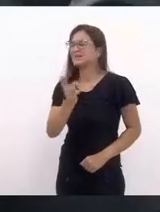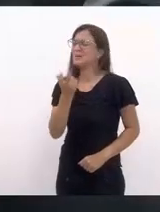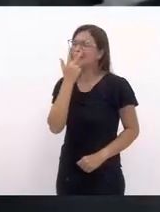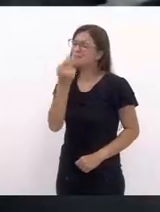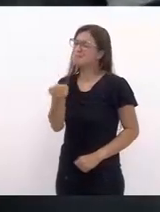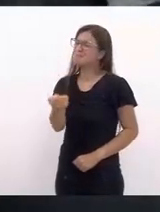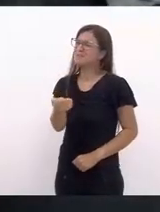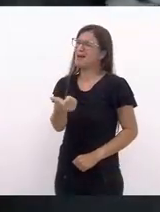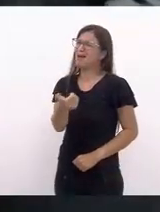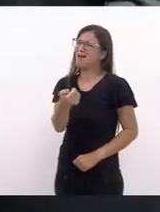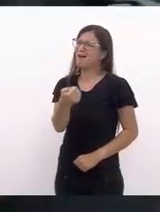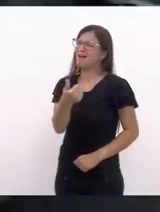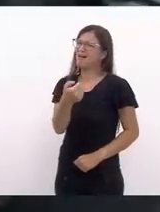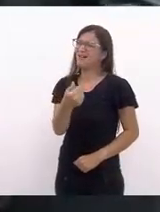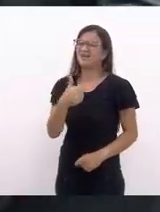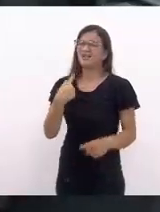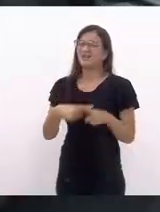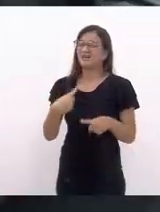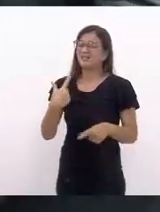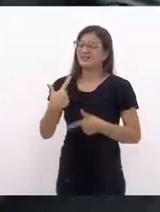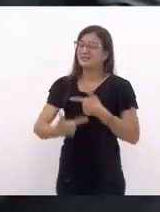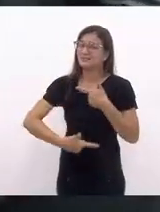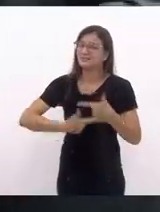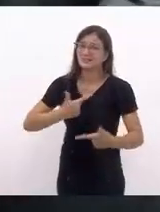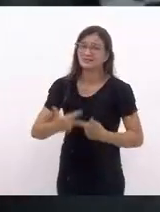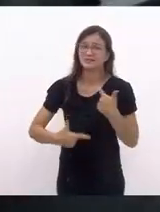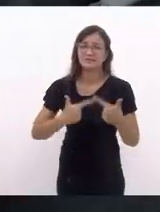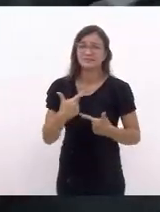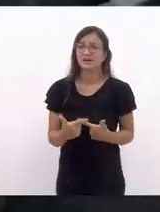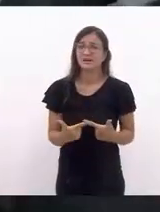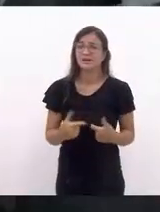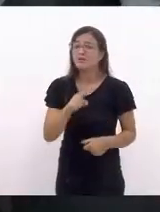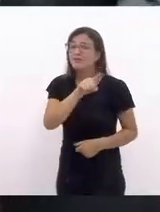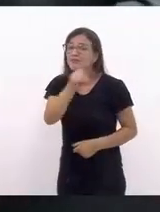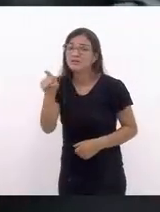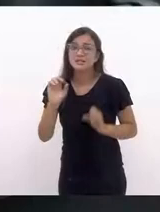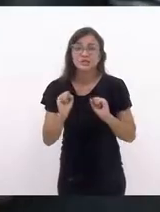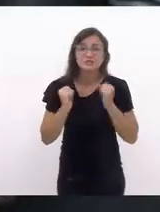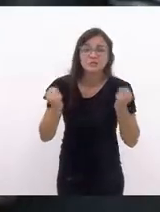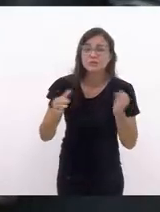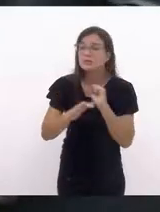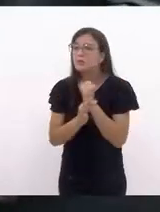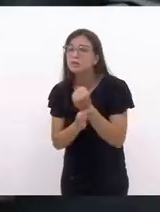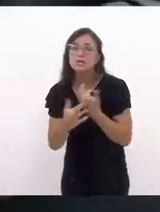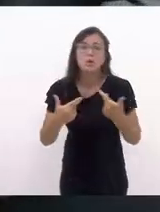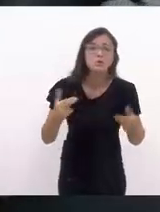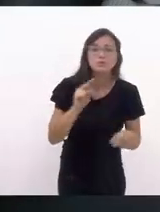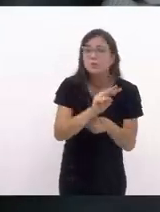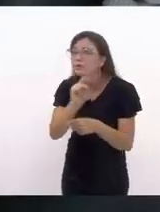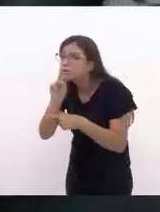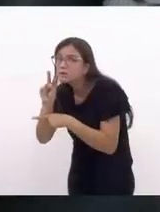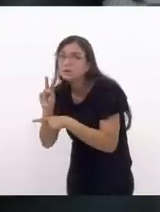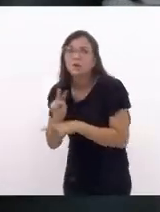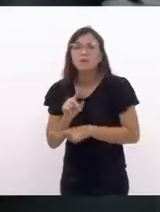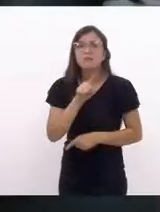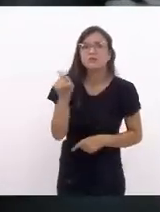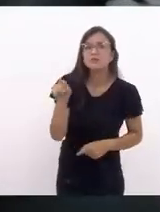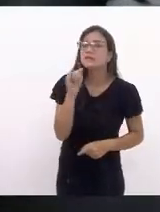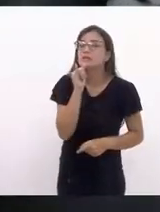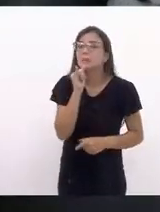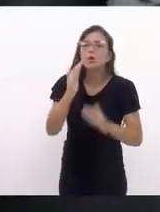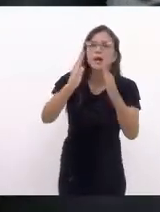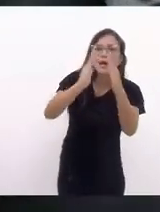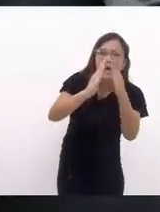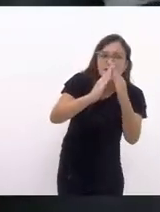a gente sabe que vocês vocês das forças de segurança saem das das casas de vocês sem mesmo saber